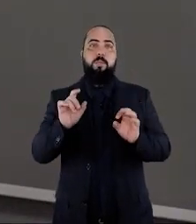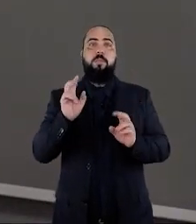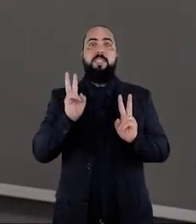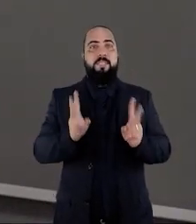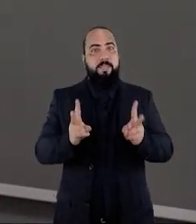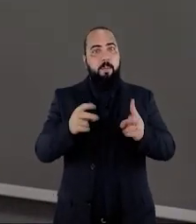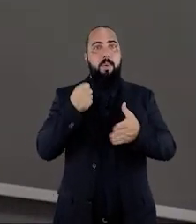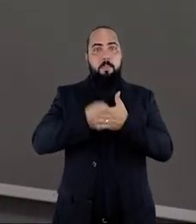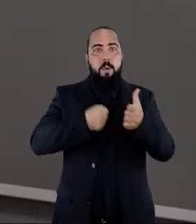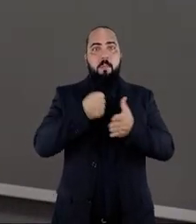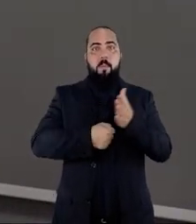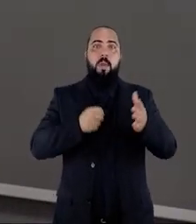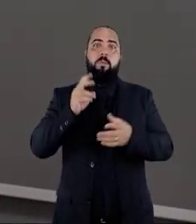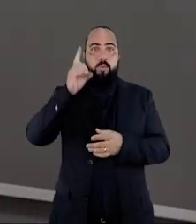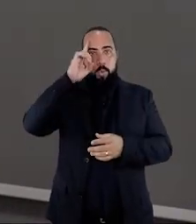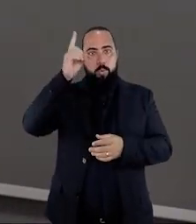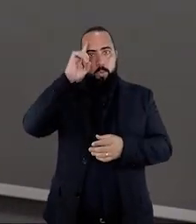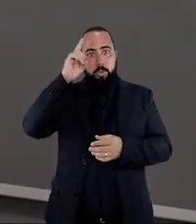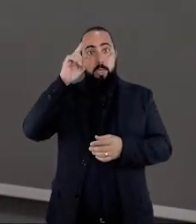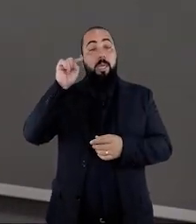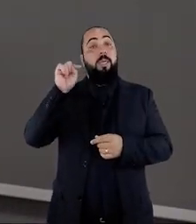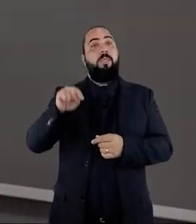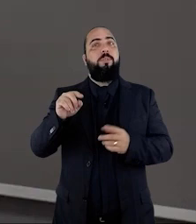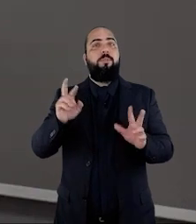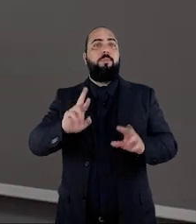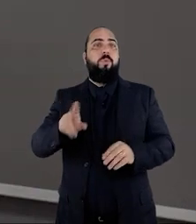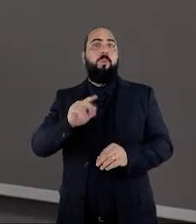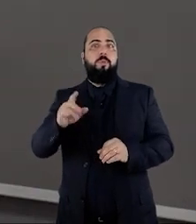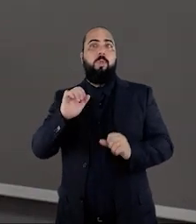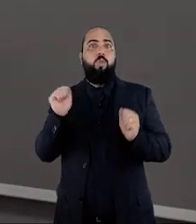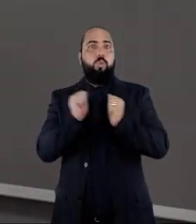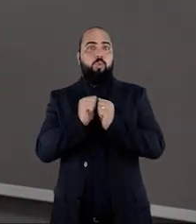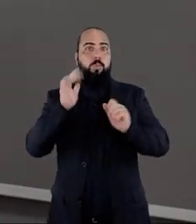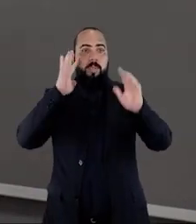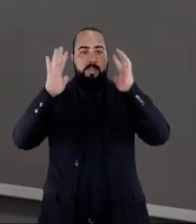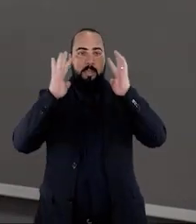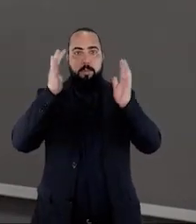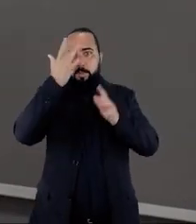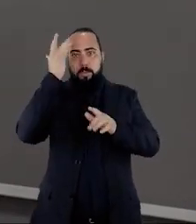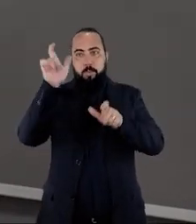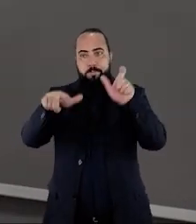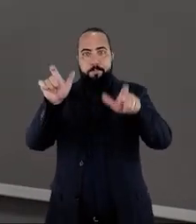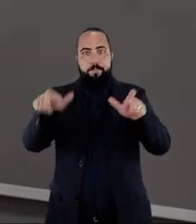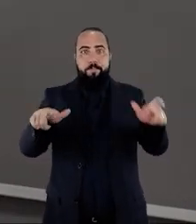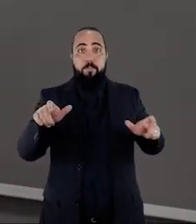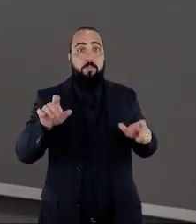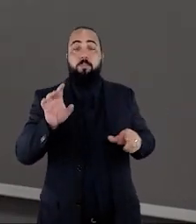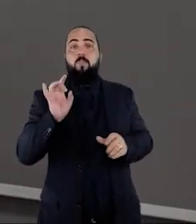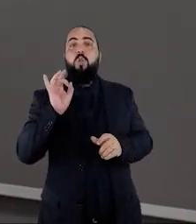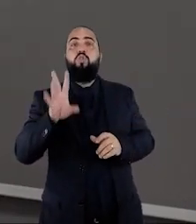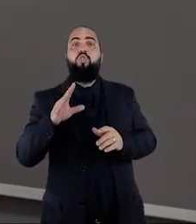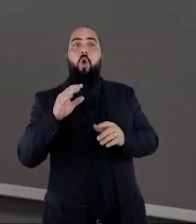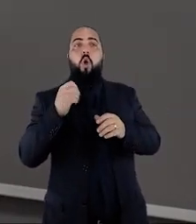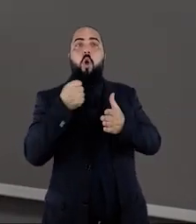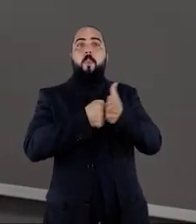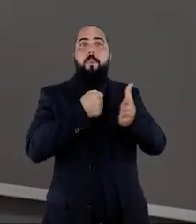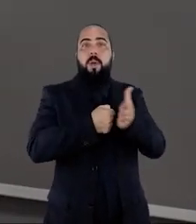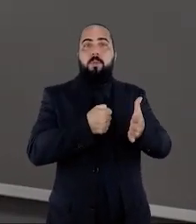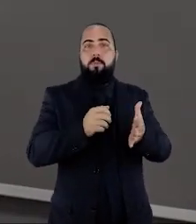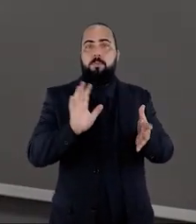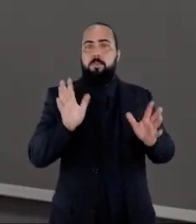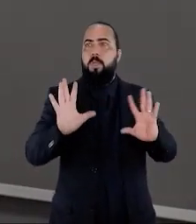ser sempre uma batalha a cada dia. E isso não faz com que estejamos pensando em pessoas que só querem